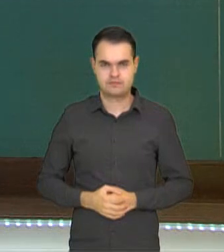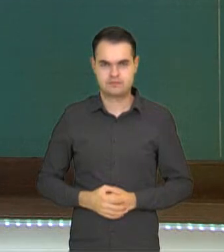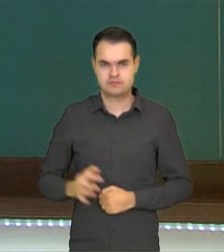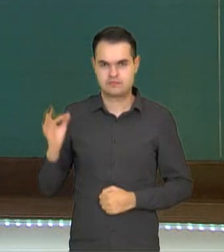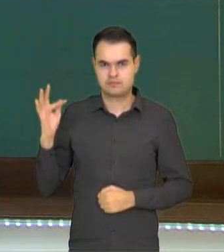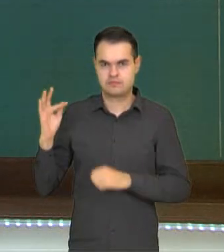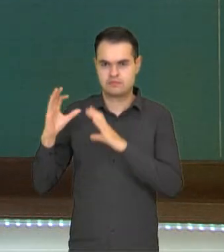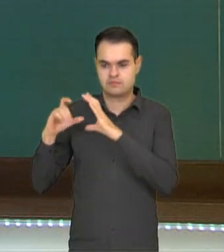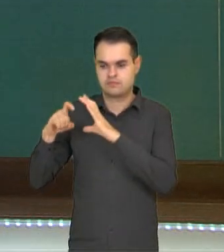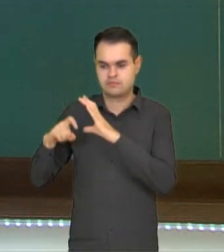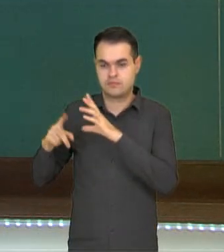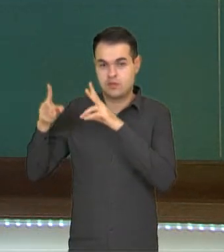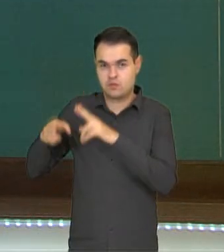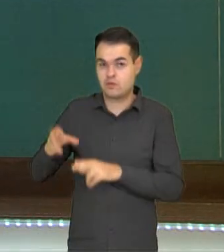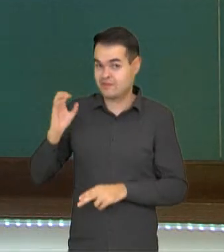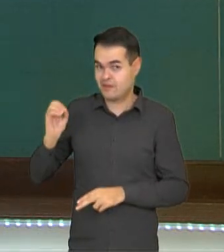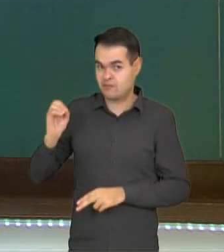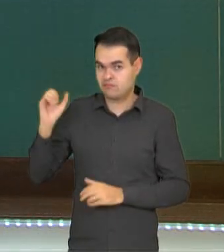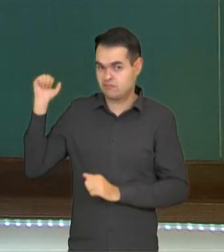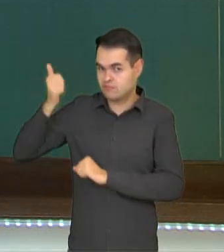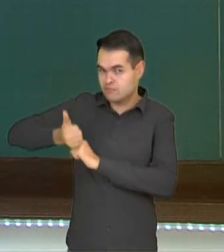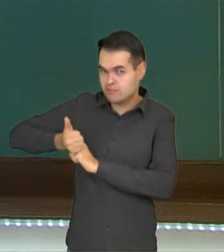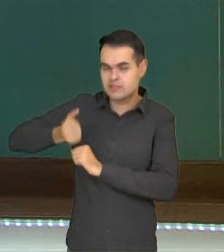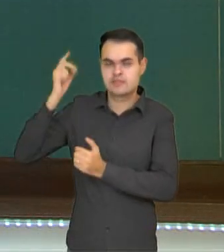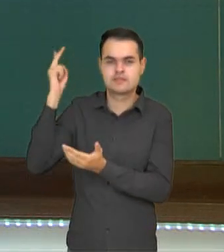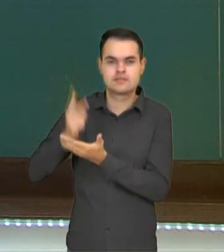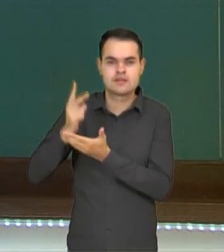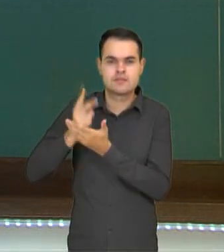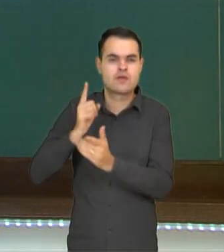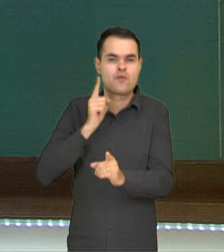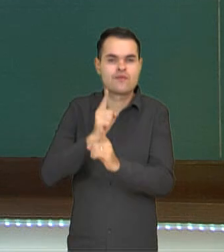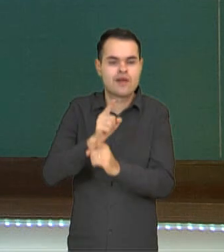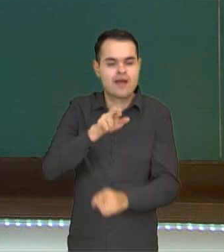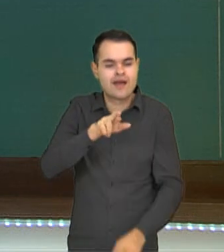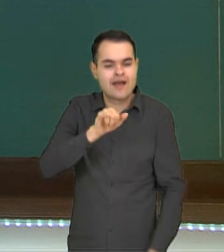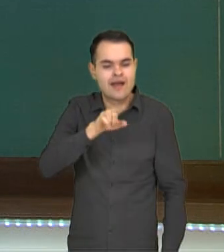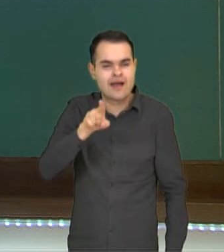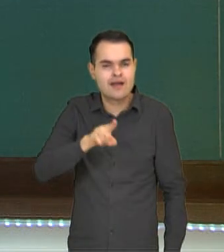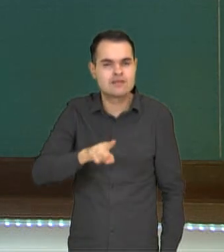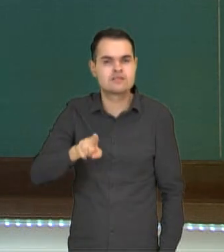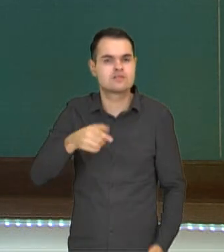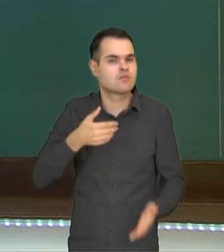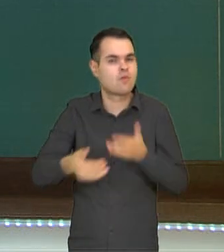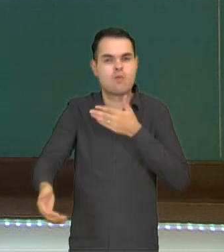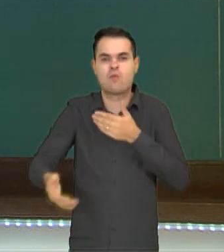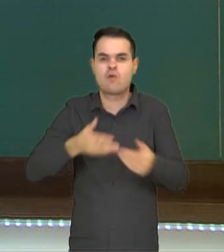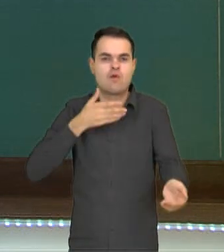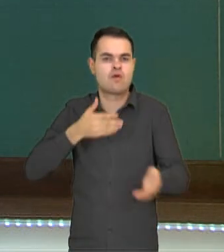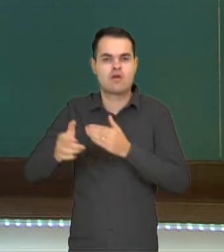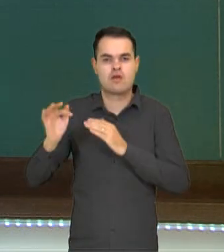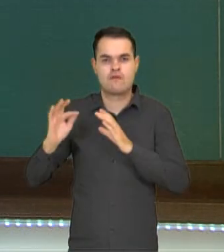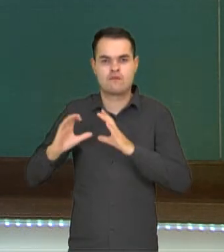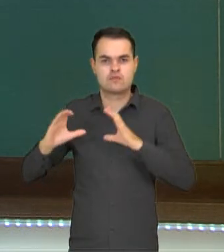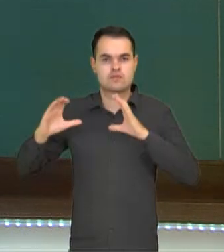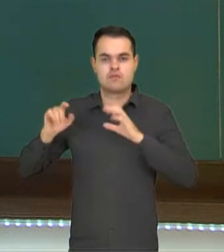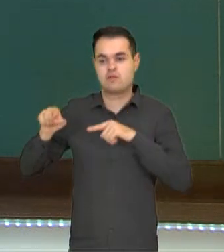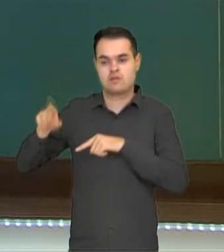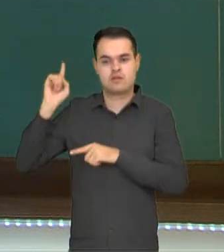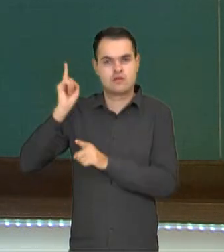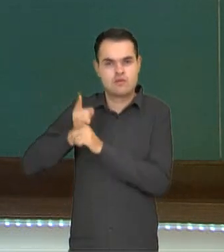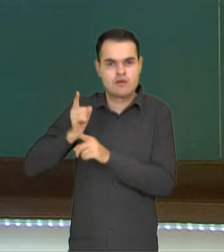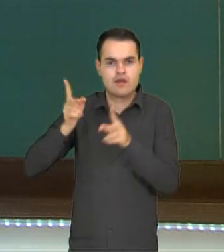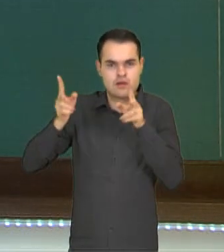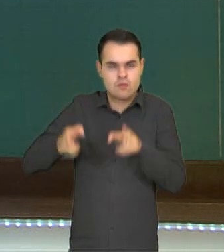x igual a zero. Sempre que a gente for encontrar uma raiz de qualquer função, a gente iguala ela a zero, tá